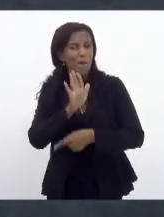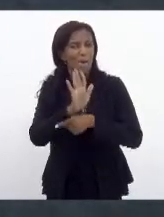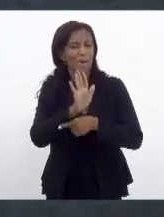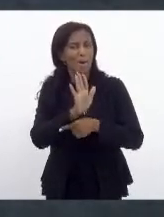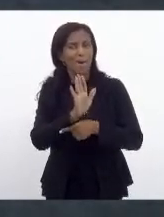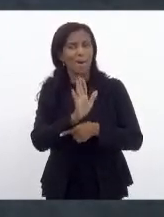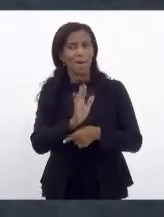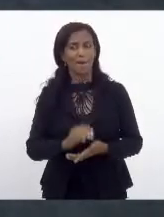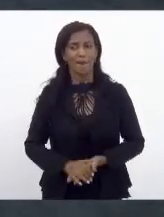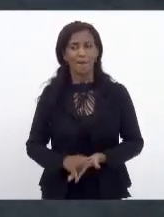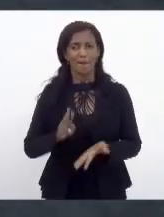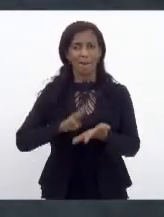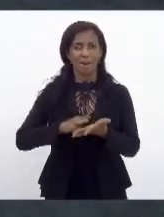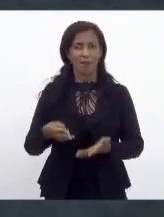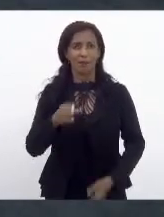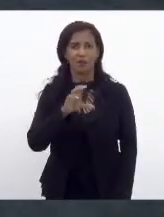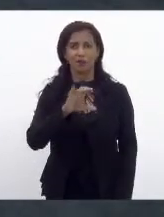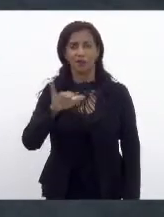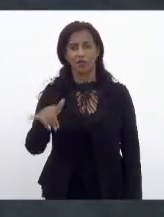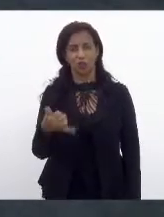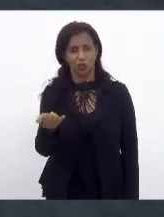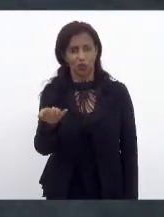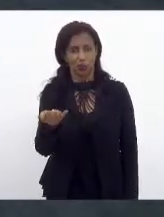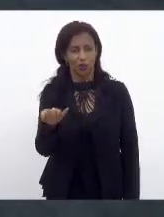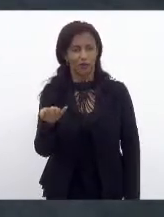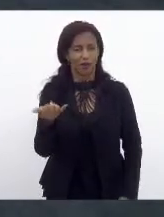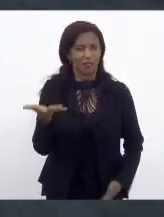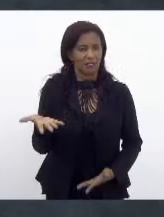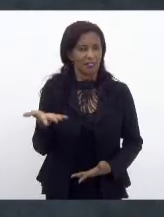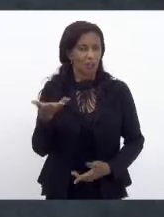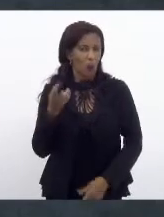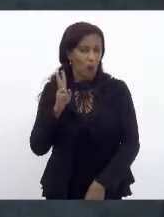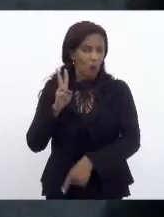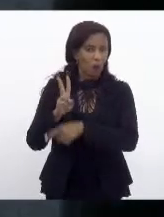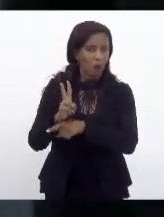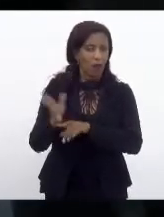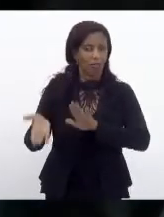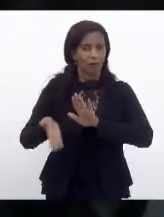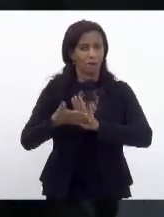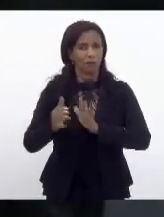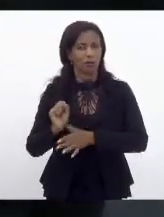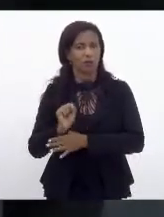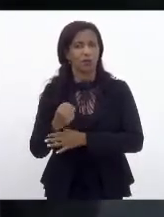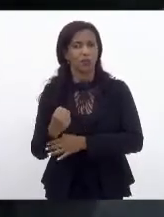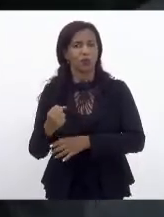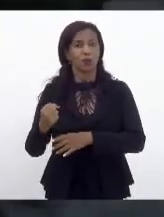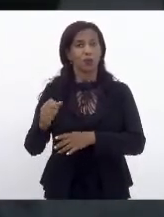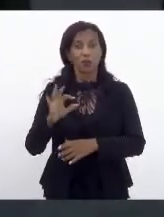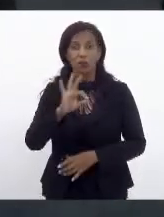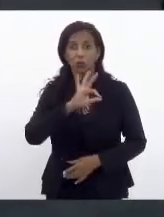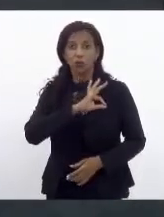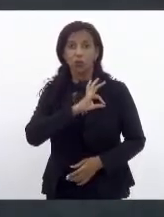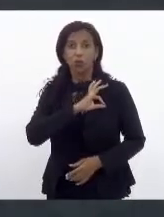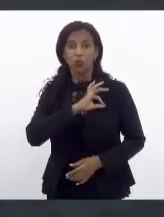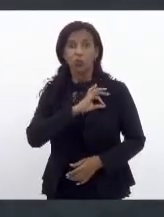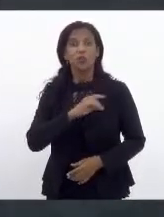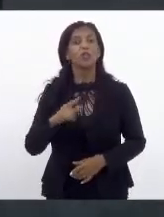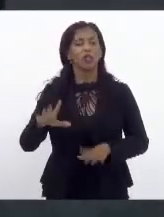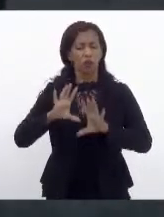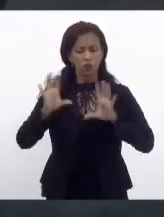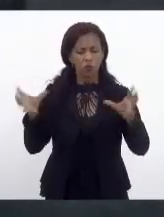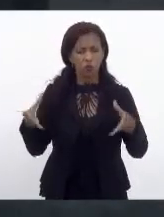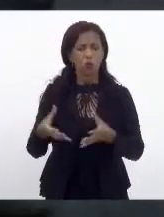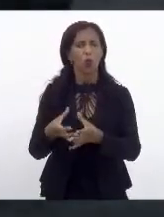como membro da CCJ e um entusiasta e um defensor da pauta da segurança pública, das polícias e dos policiais